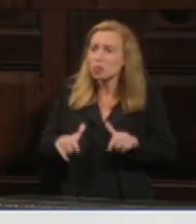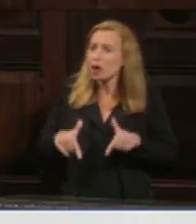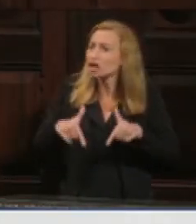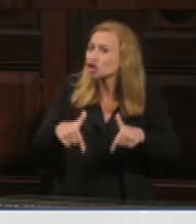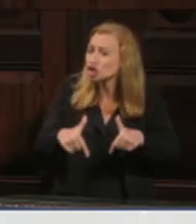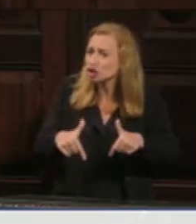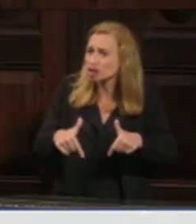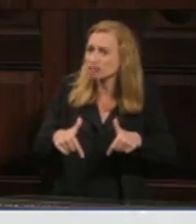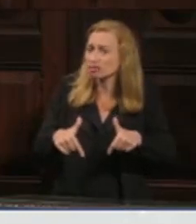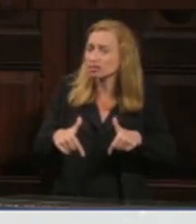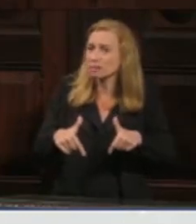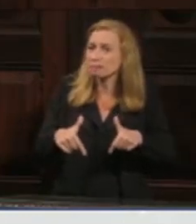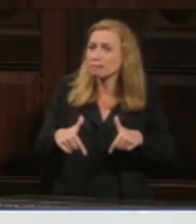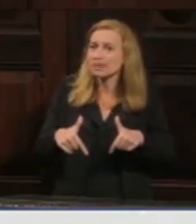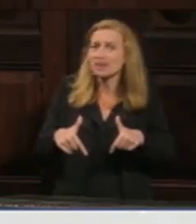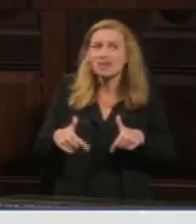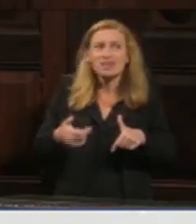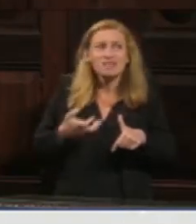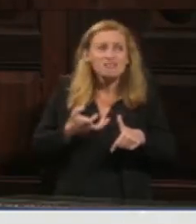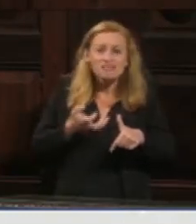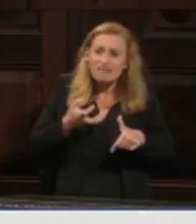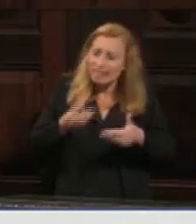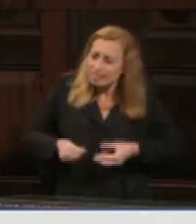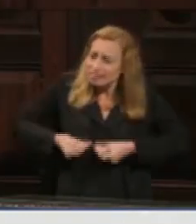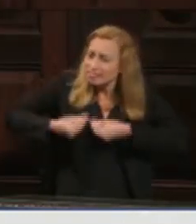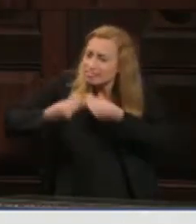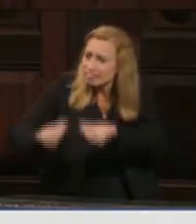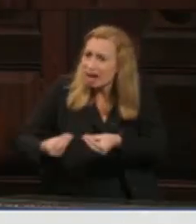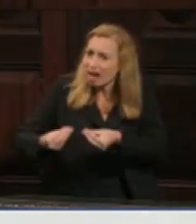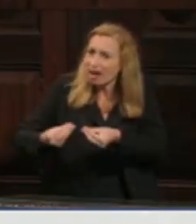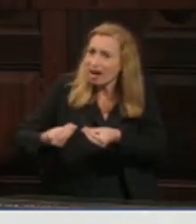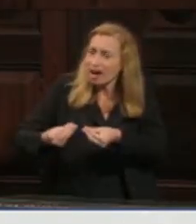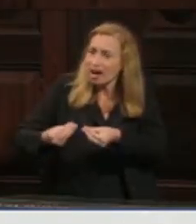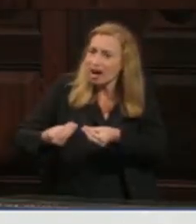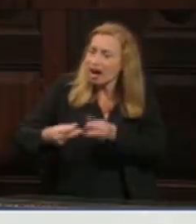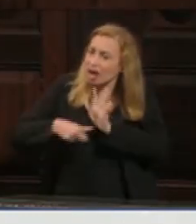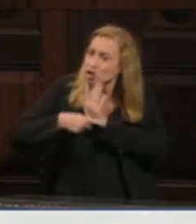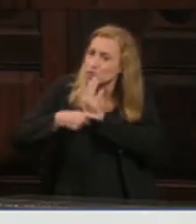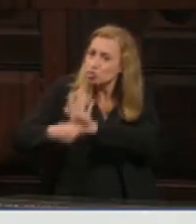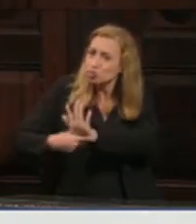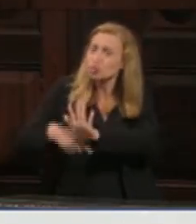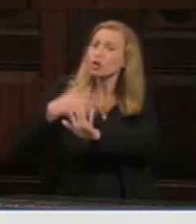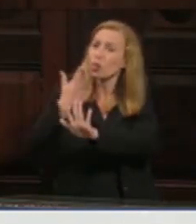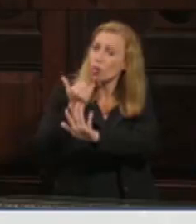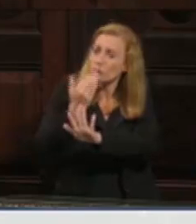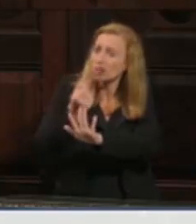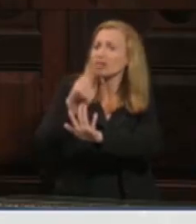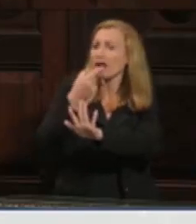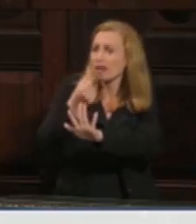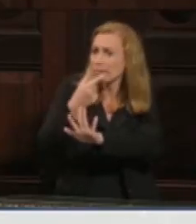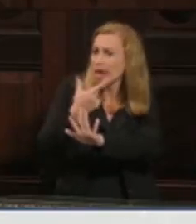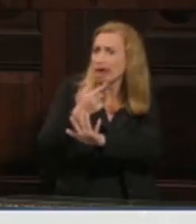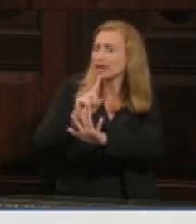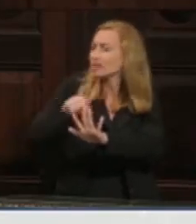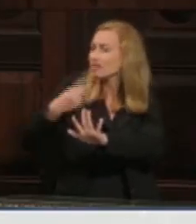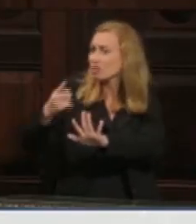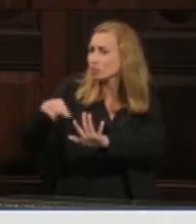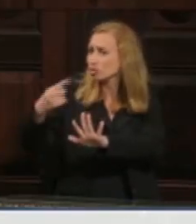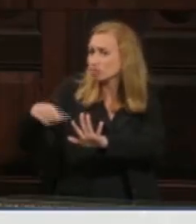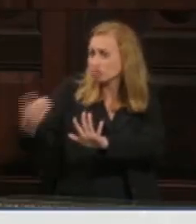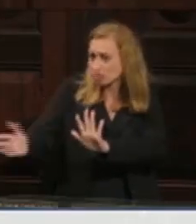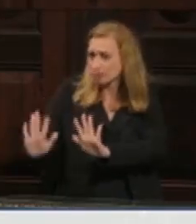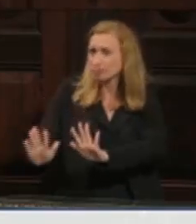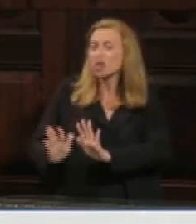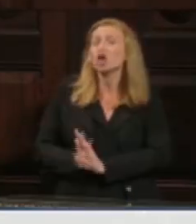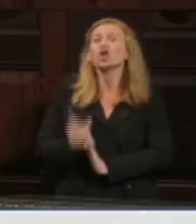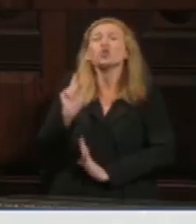republicano, tenta dar àquele país um mínimo de dignidade, alimentos, remédios e por aí vai. E